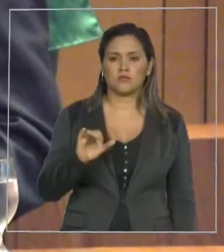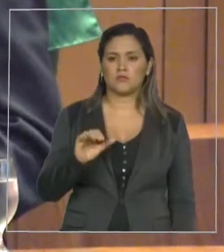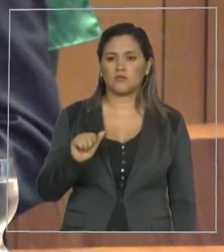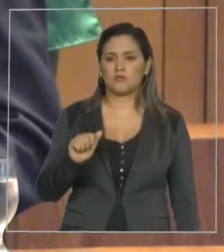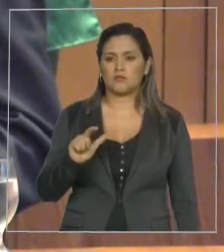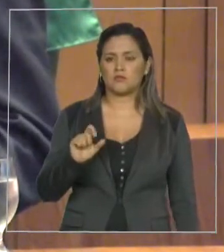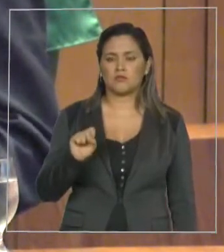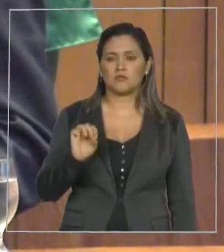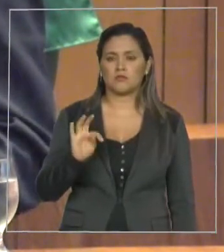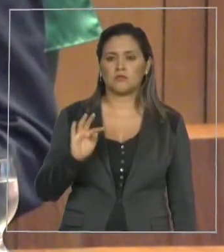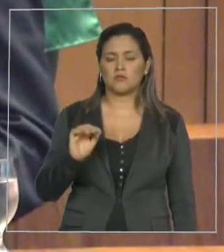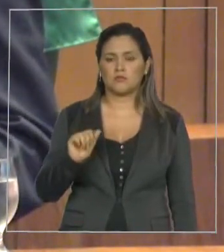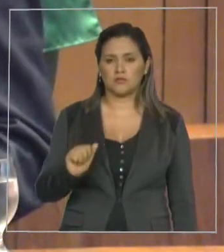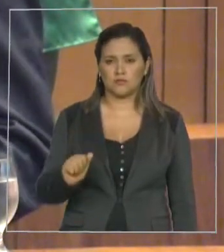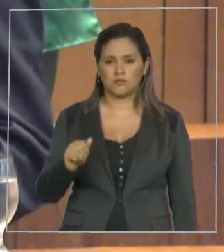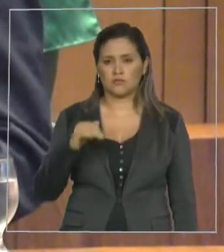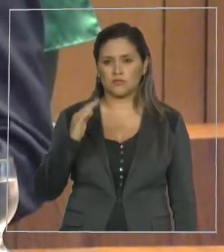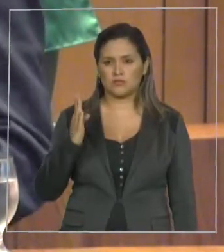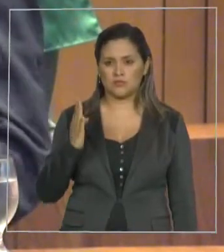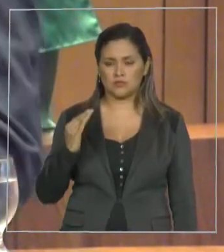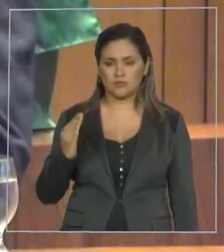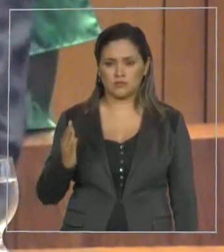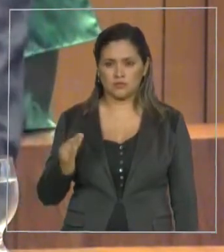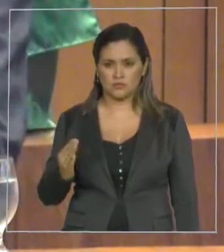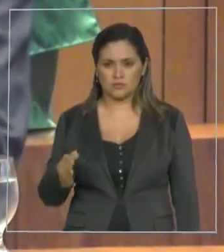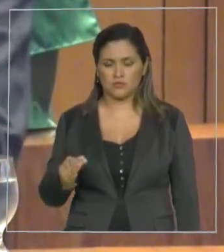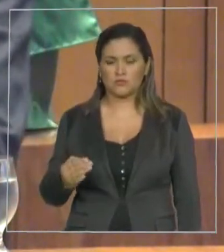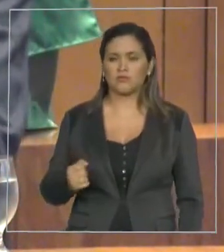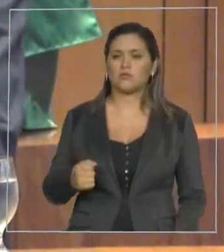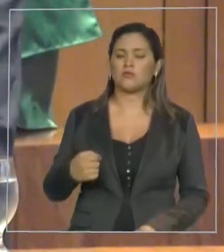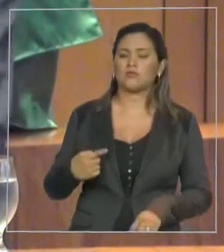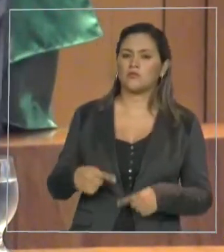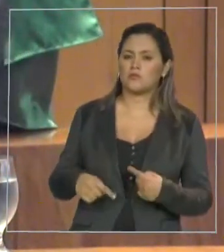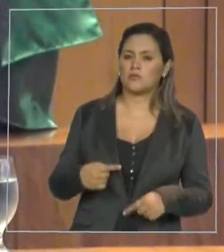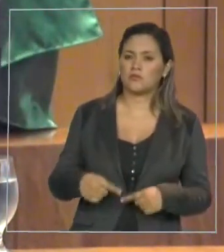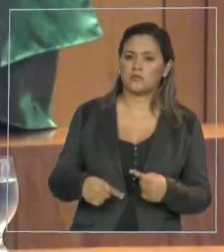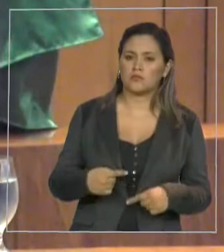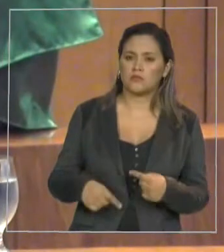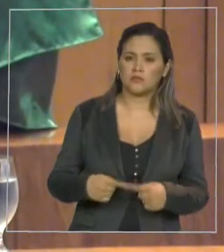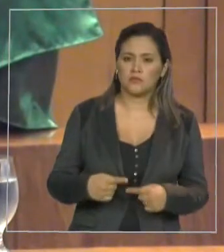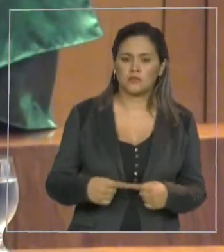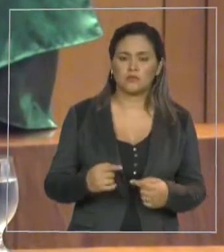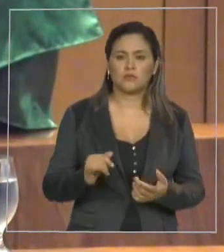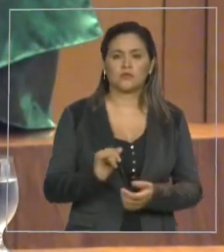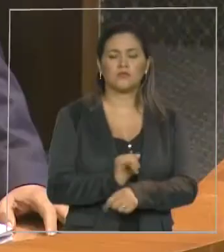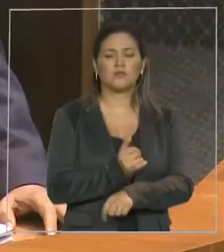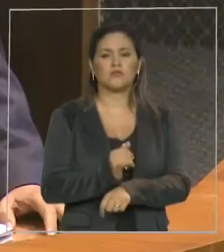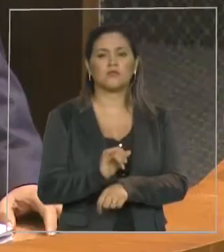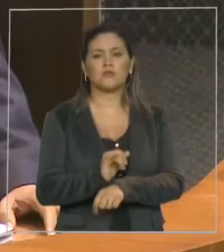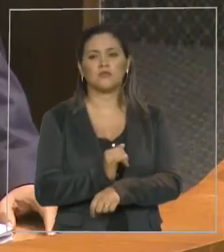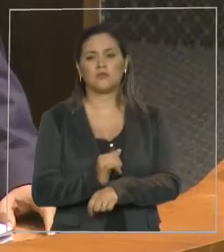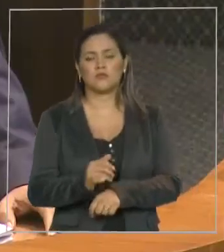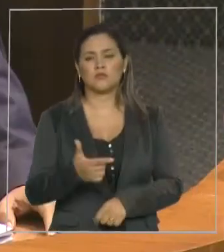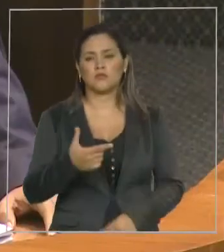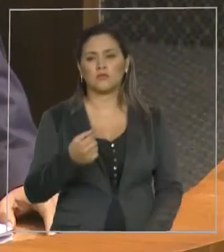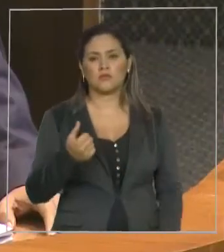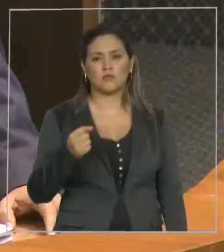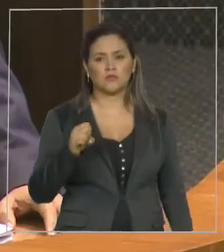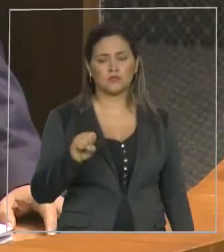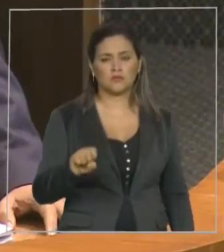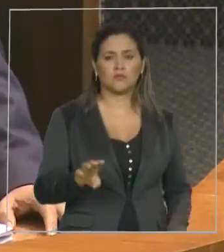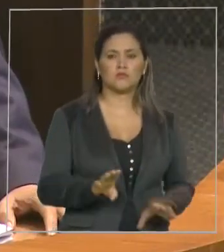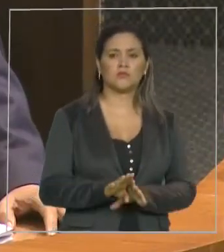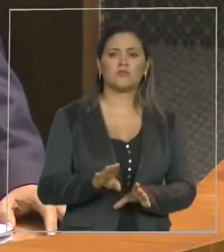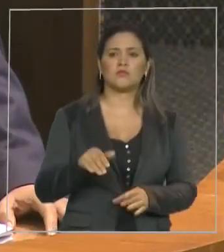para o processo eleitoral de 2018 e também definimos a nova direção nacional do